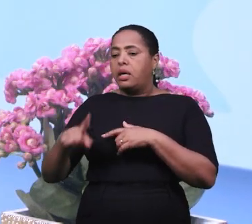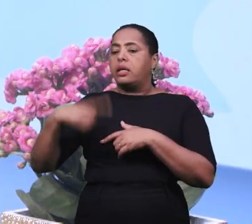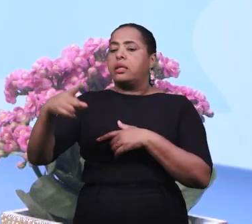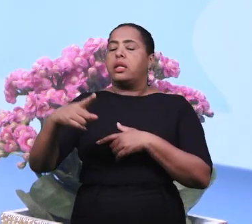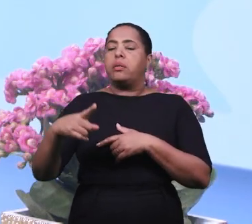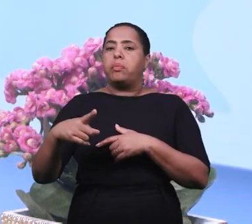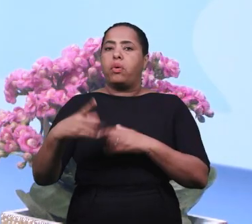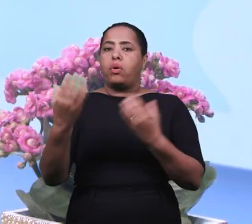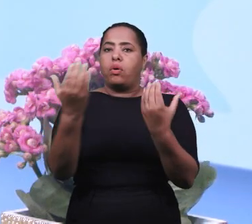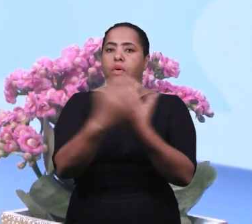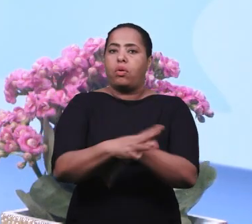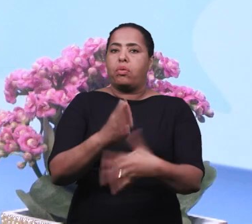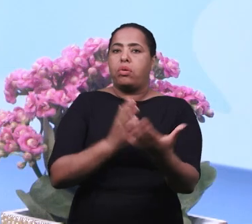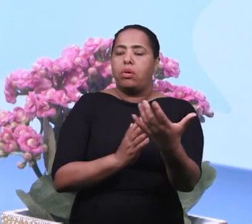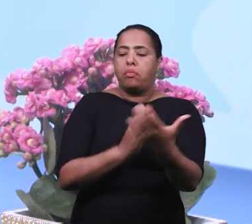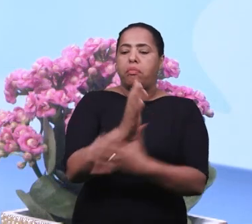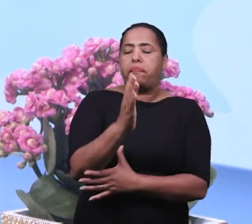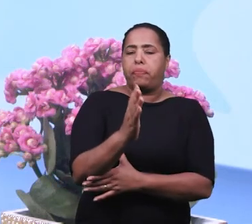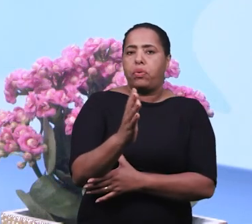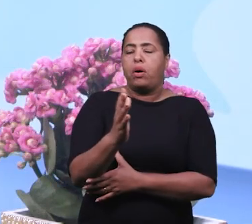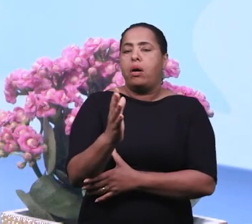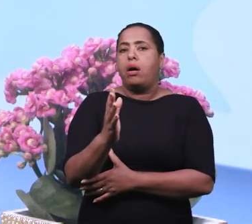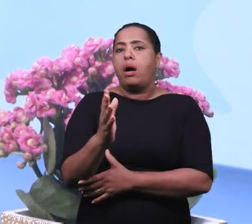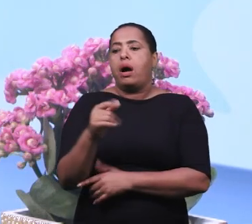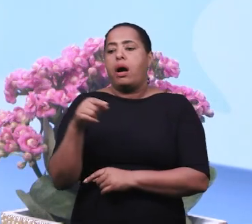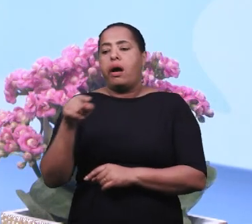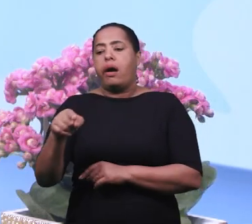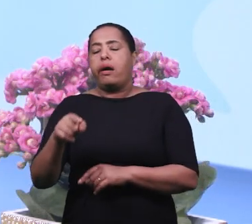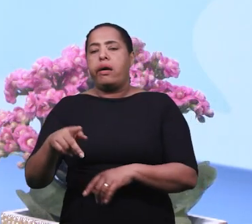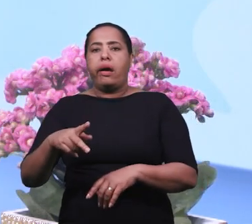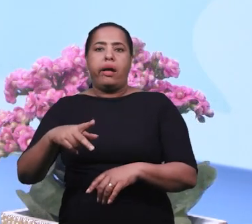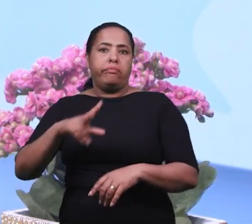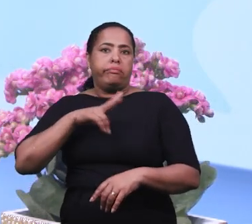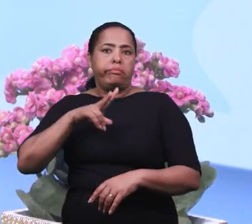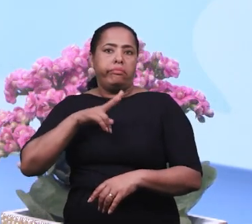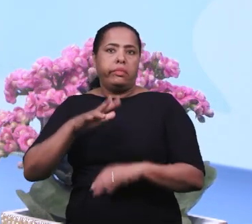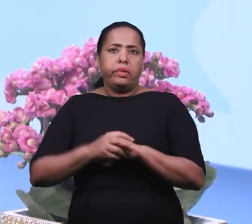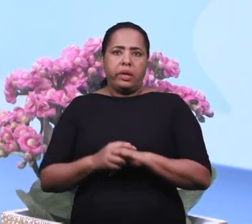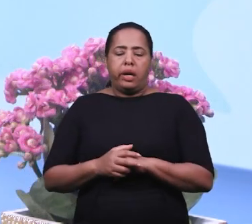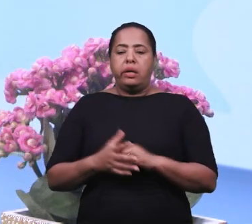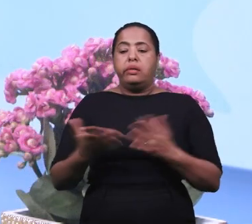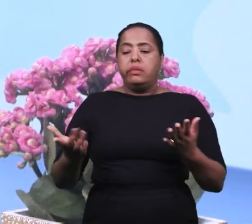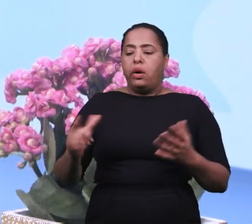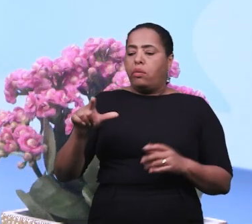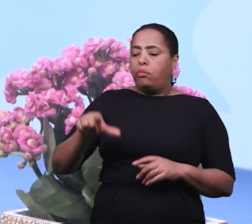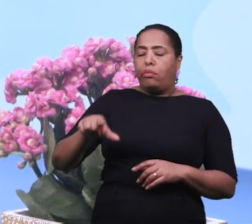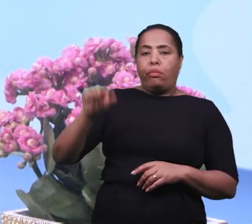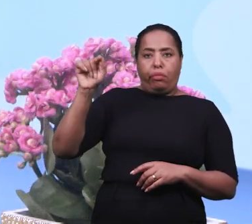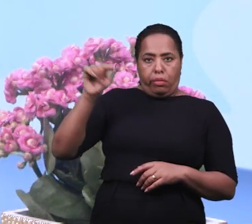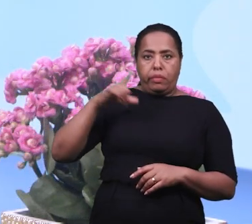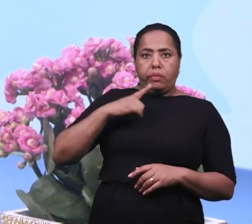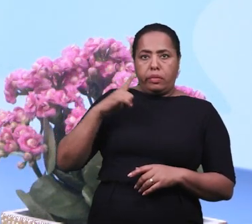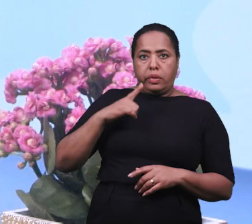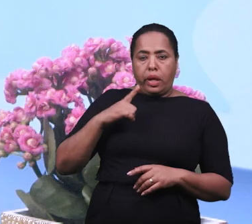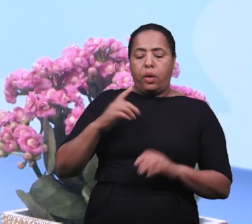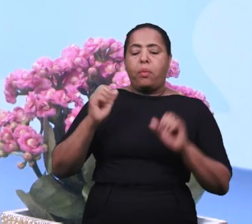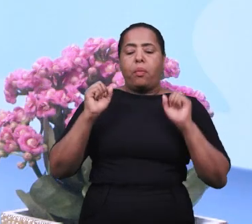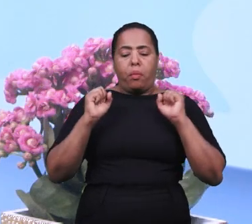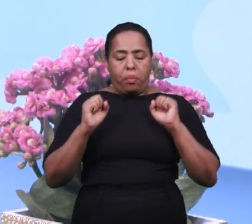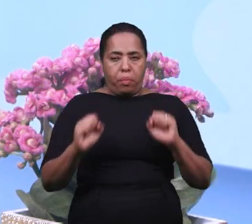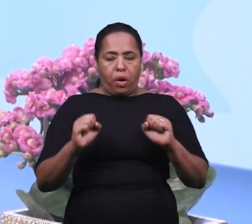e começou a contribuir para o regime próprio. Nesse caso, tem algumas opções que a pessoa pode